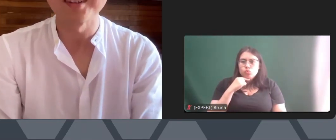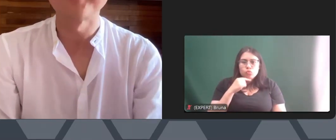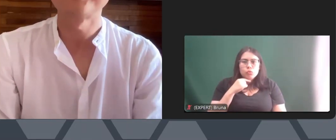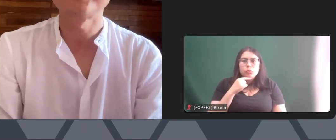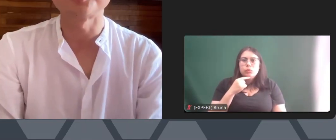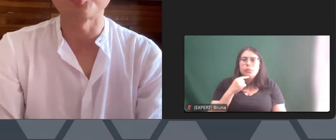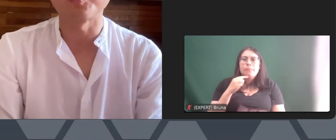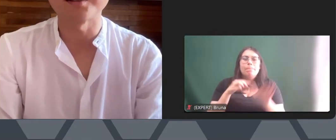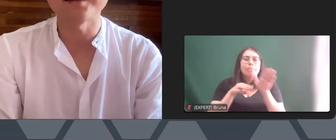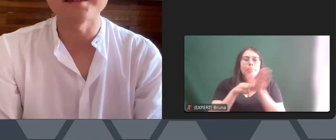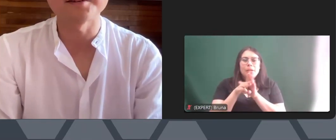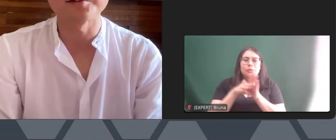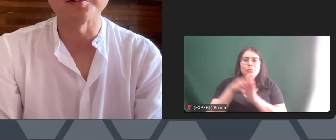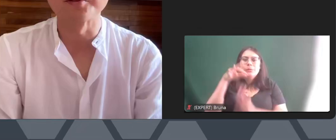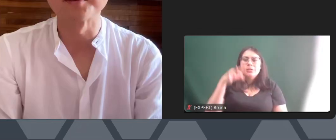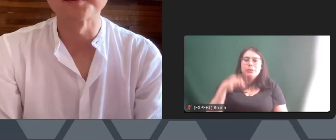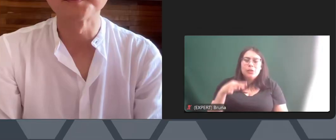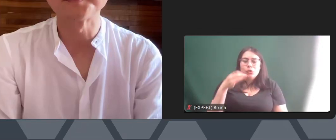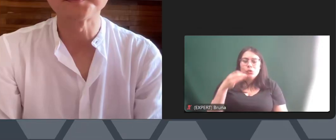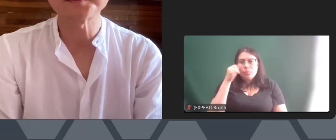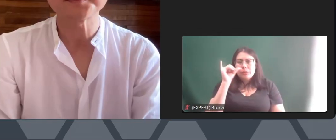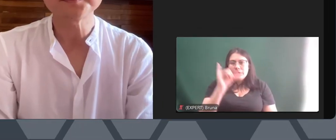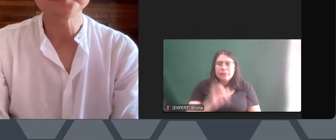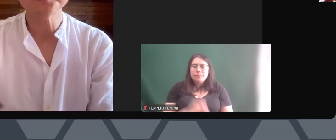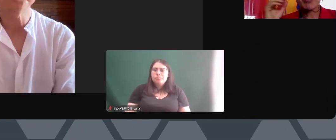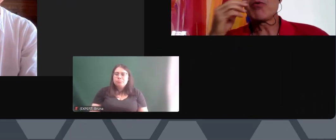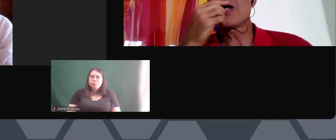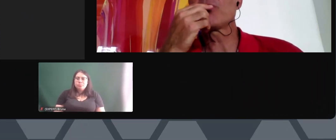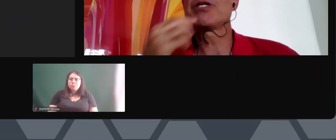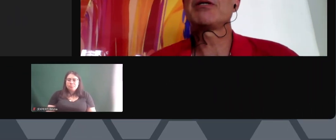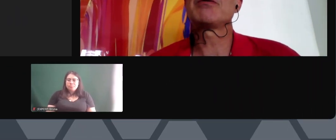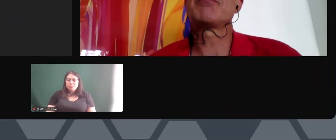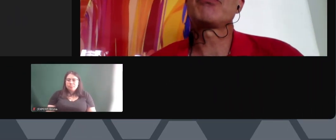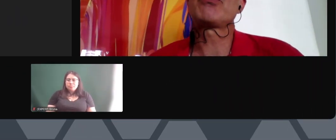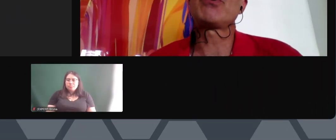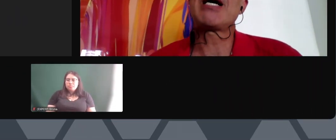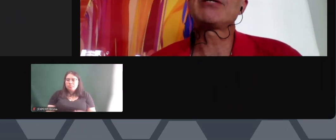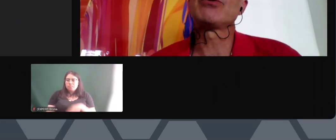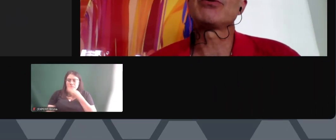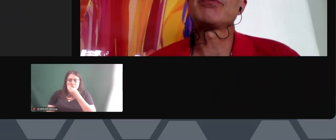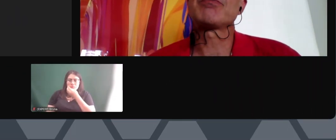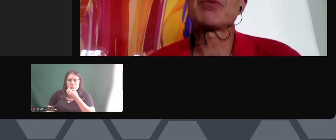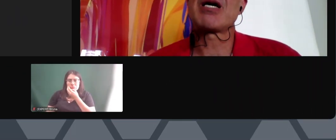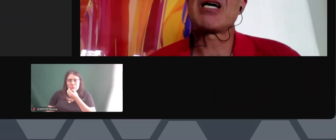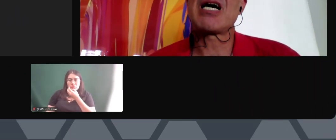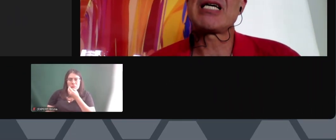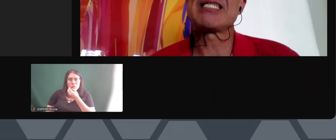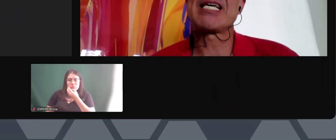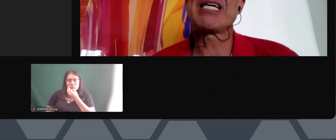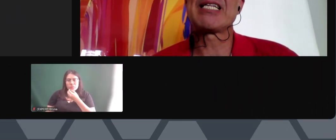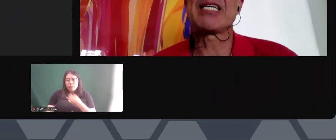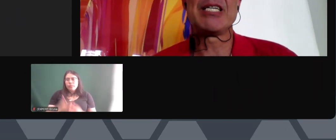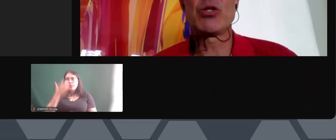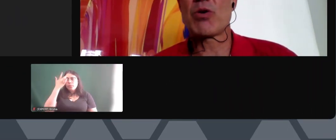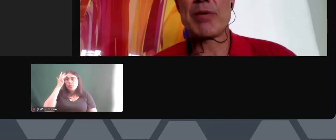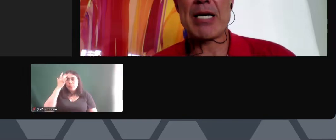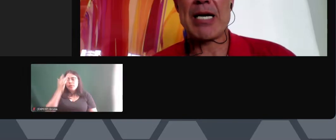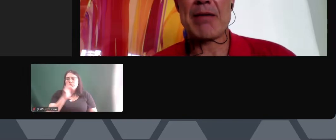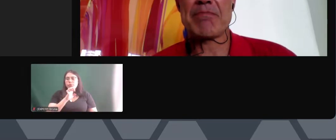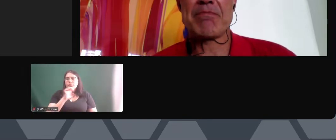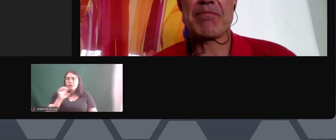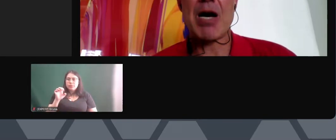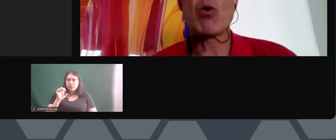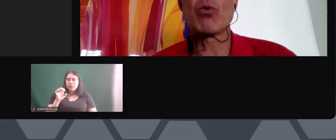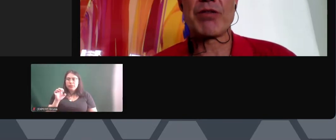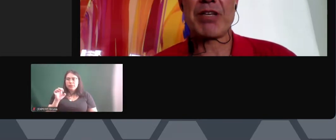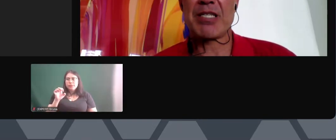métodos de combater esse discurso eu acho que por um lado a esquerda e isso é uma